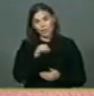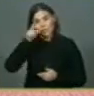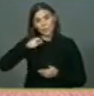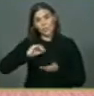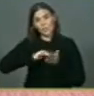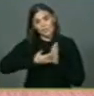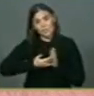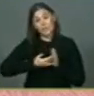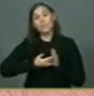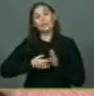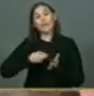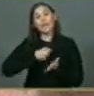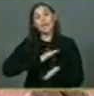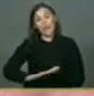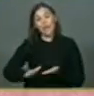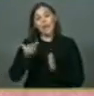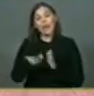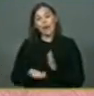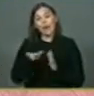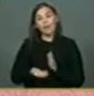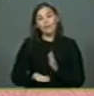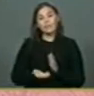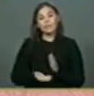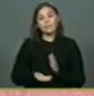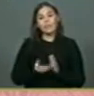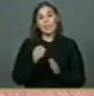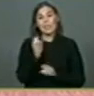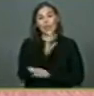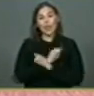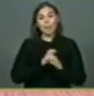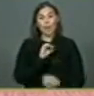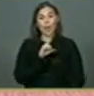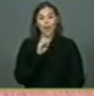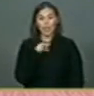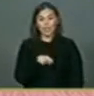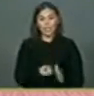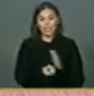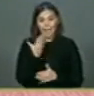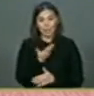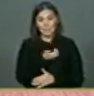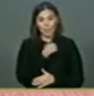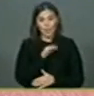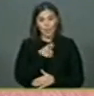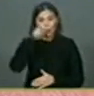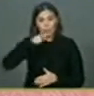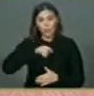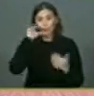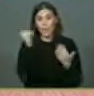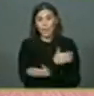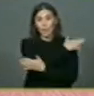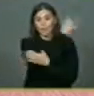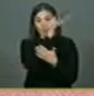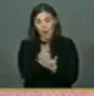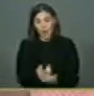gratuitamente e, portanto, tem havido, desde que a Europa Colon nasceu, já morreram quase 50 mil pessoas de cancro do intestino.